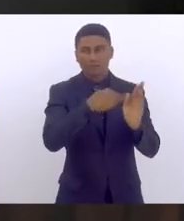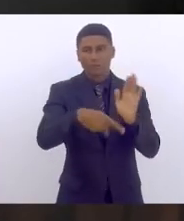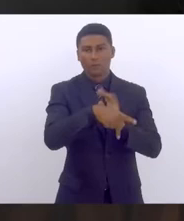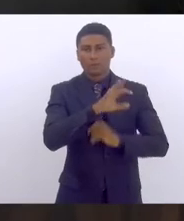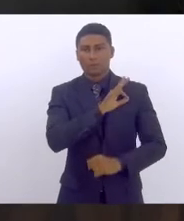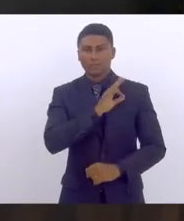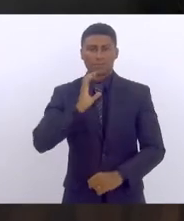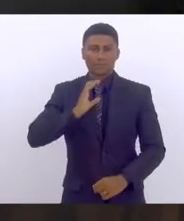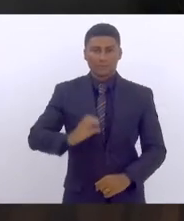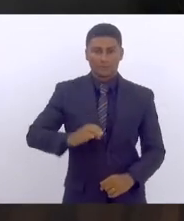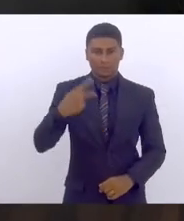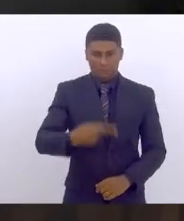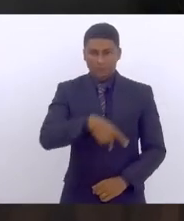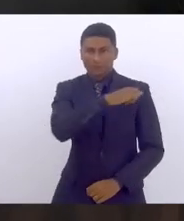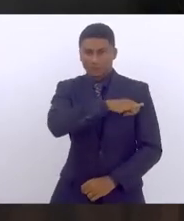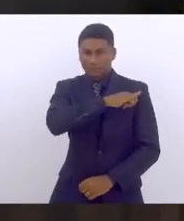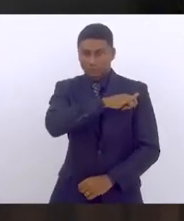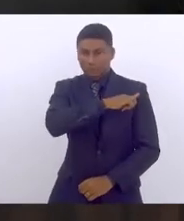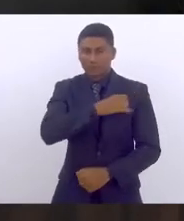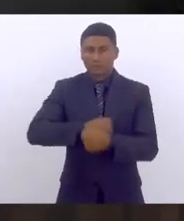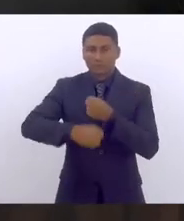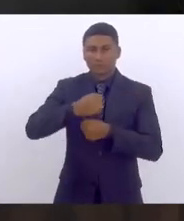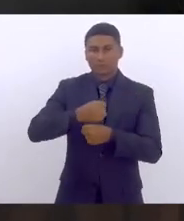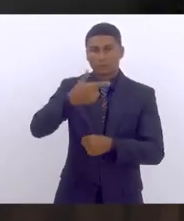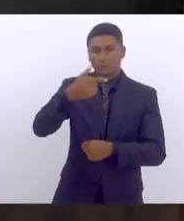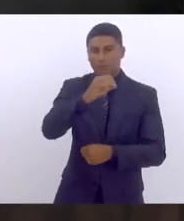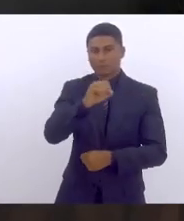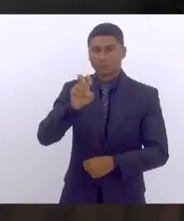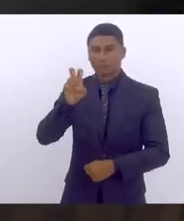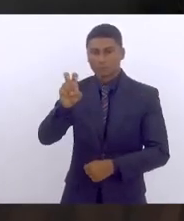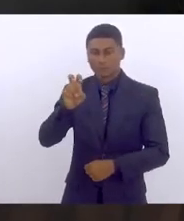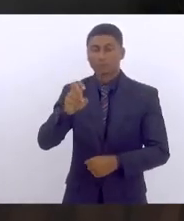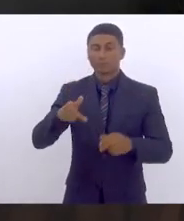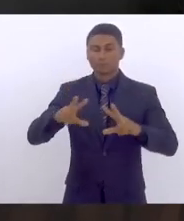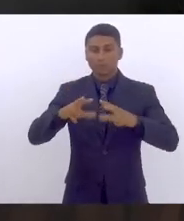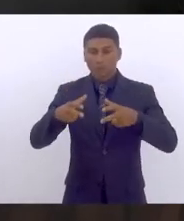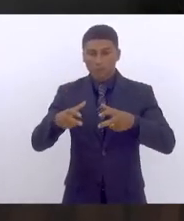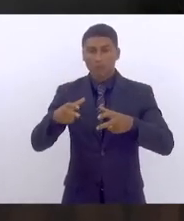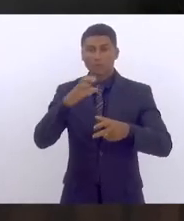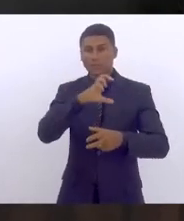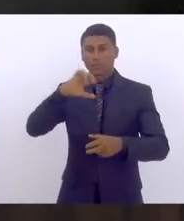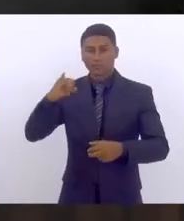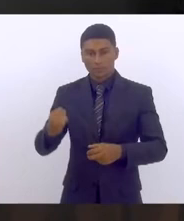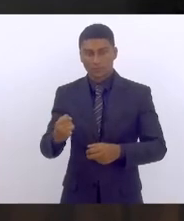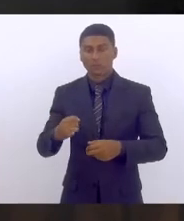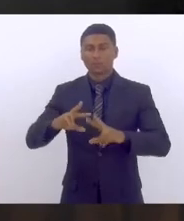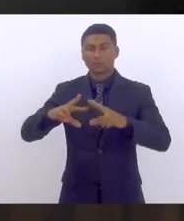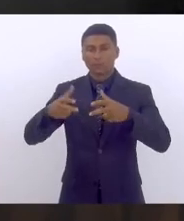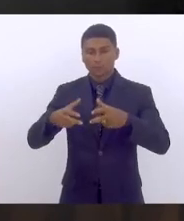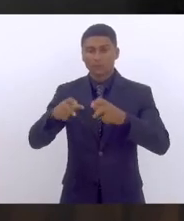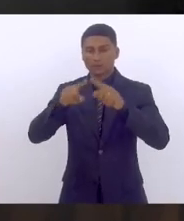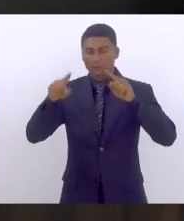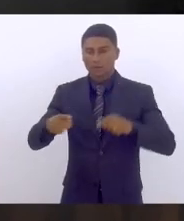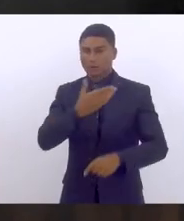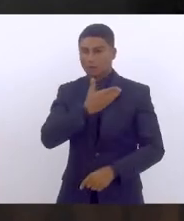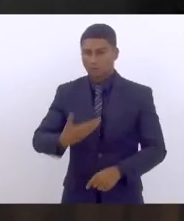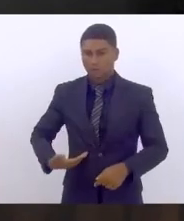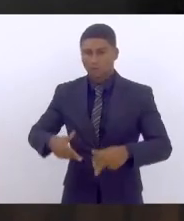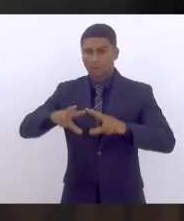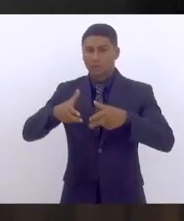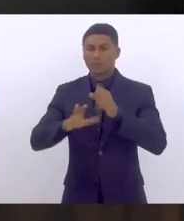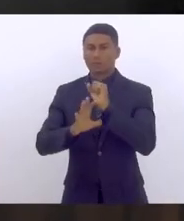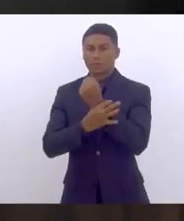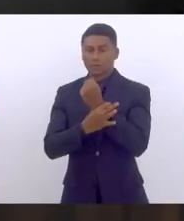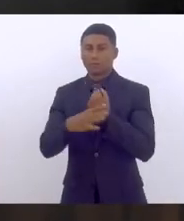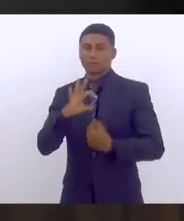de Janeiro, no ano de 2005, pendente de pareceres das comissões de Constituição e Justiça, de Servidores Públicos, de Segurança Pública, de